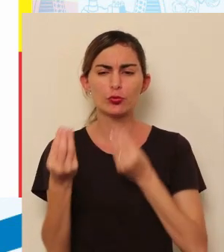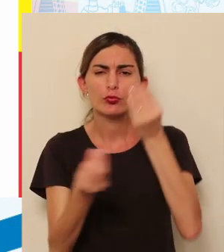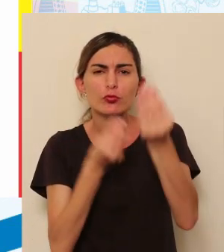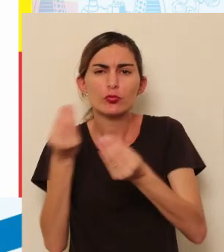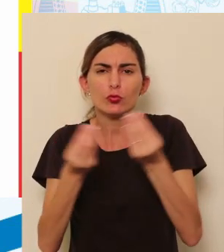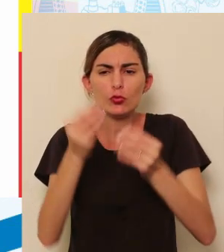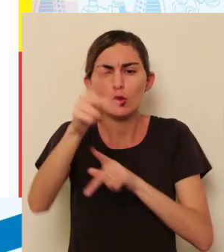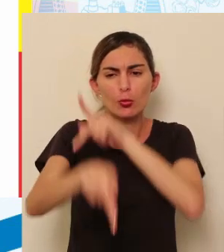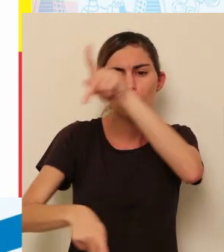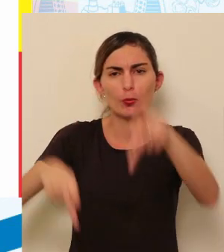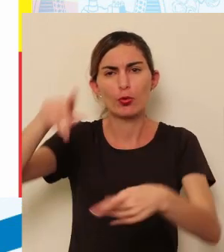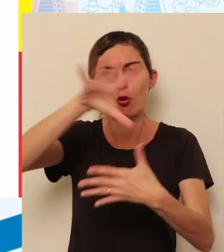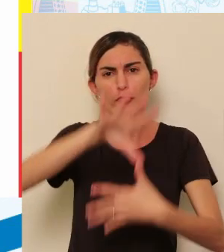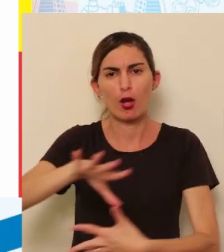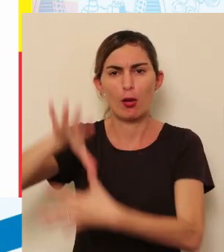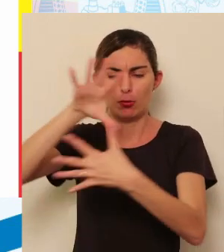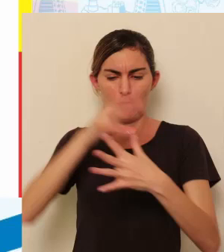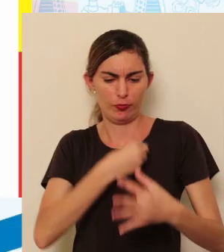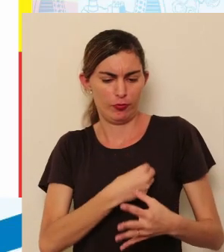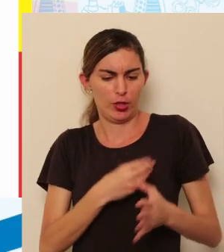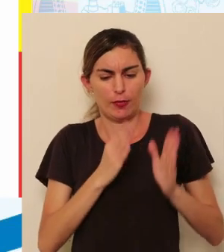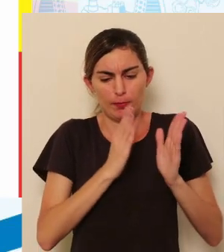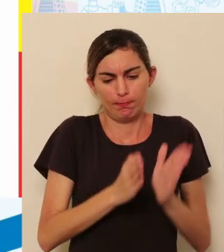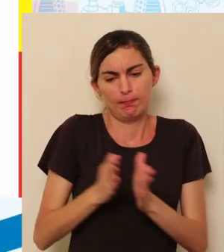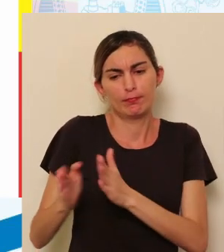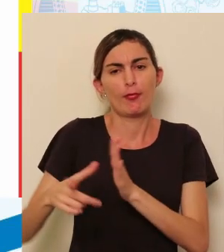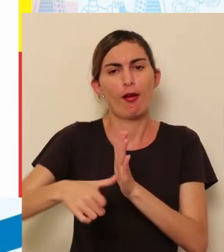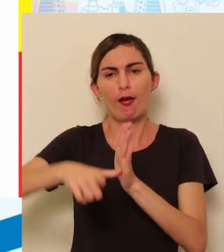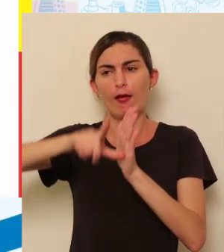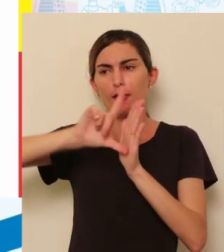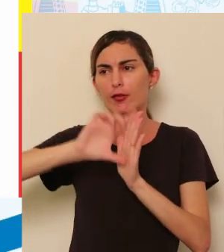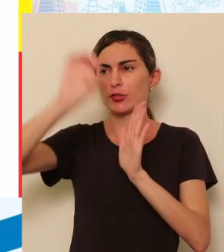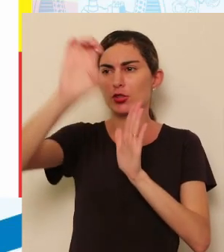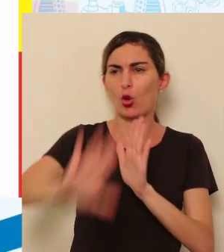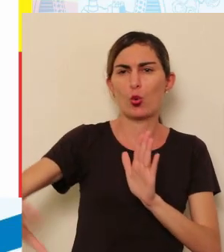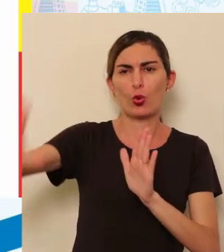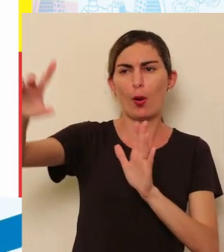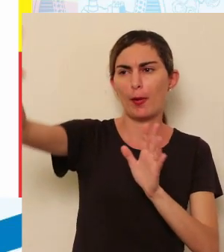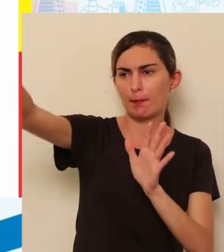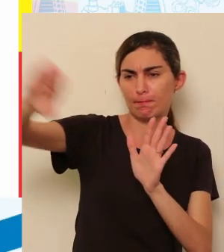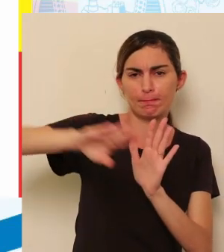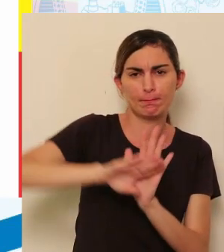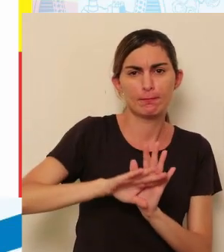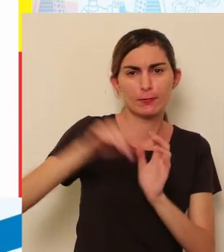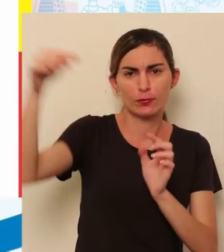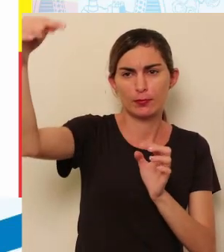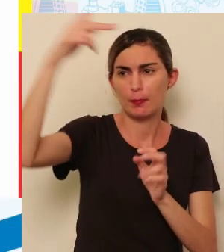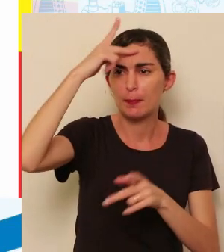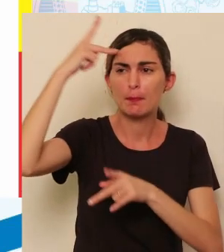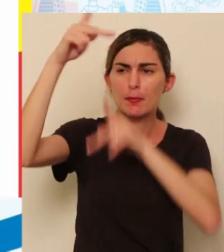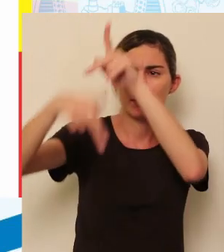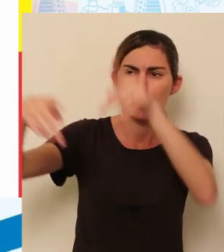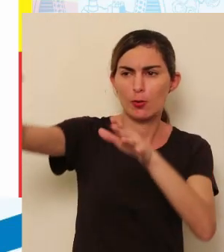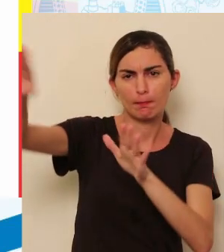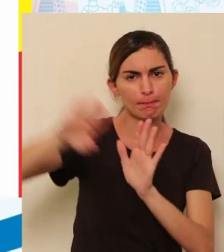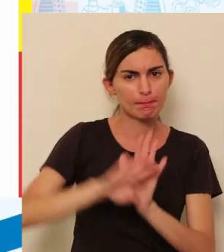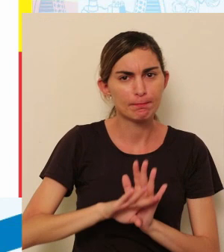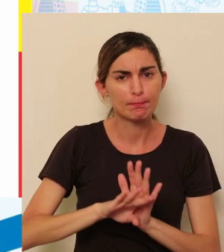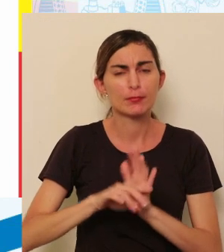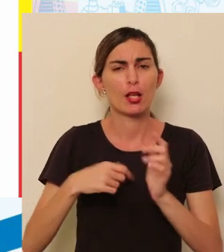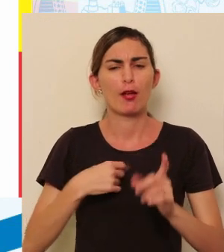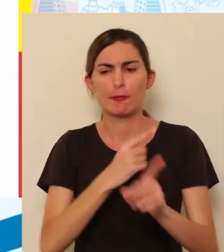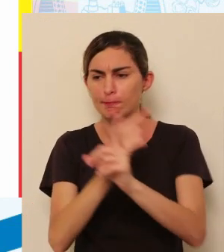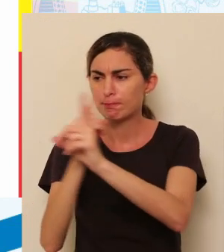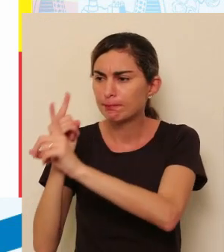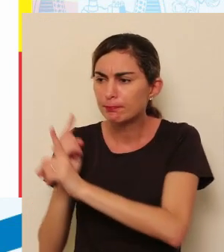A forma como os povos da América viviam e se organizavam antes da chegada dos europeus era bem diferente, mesmo